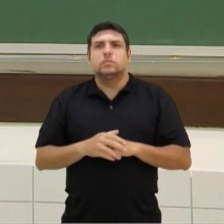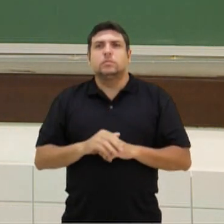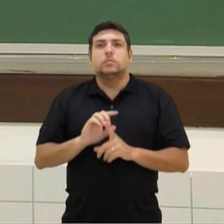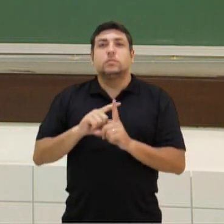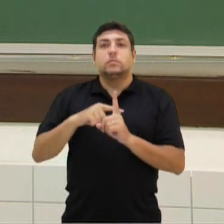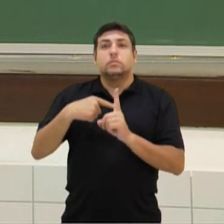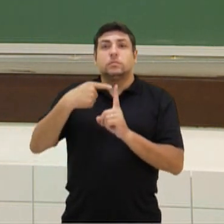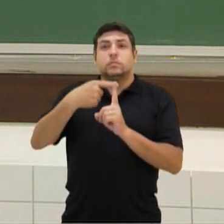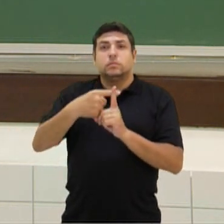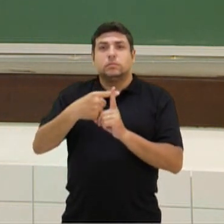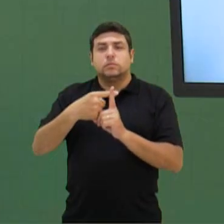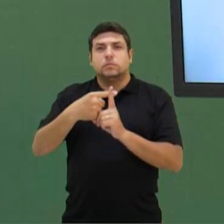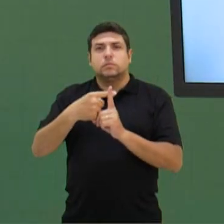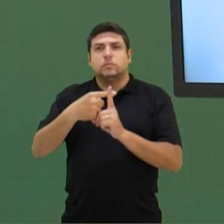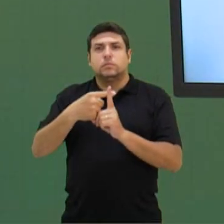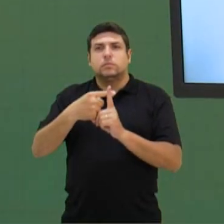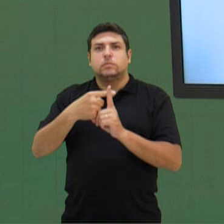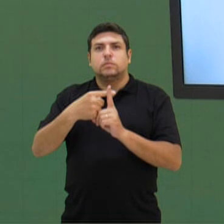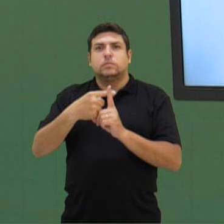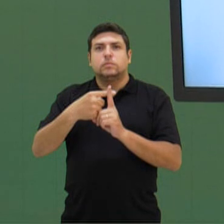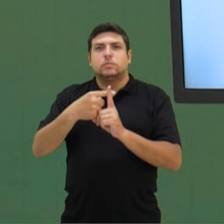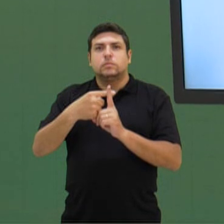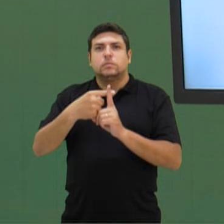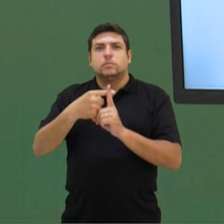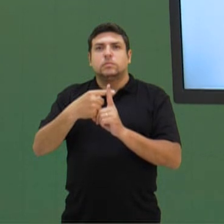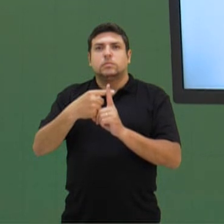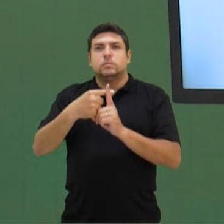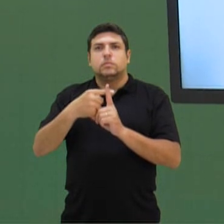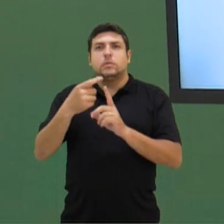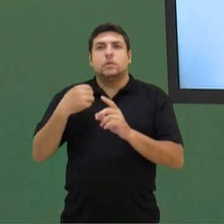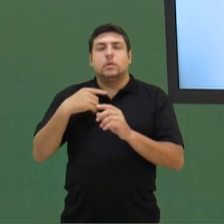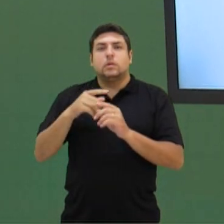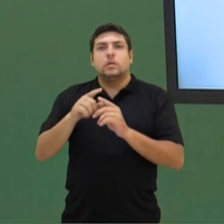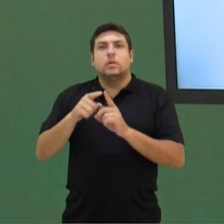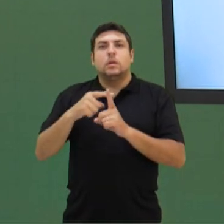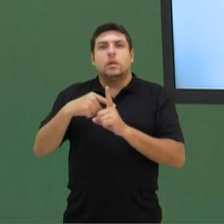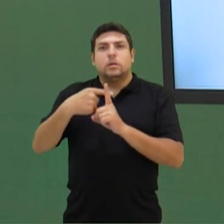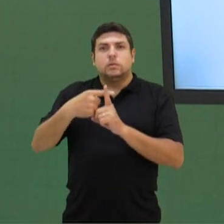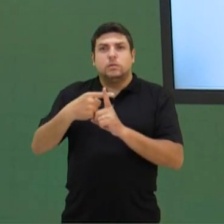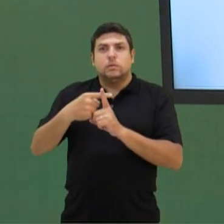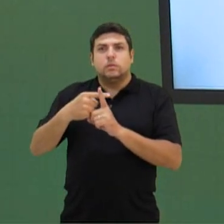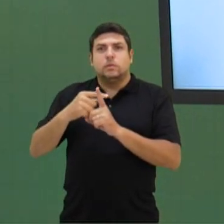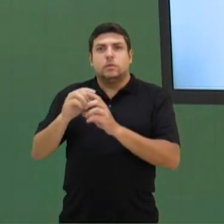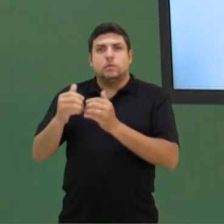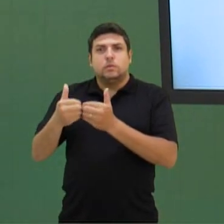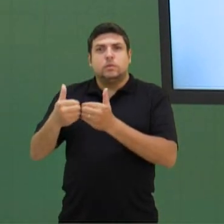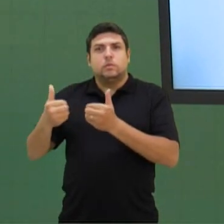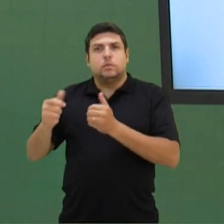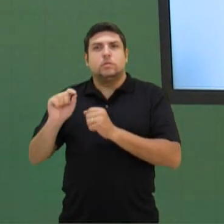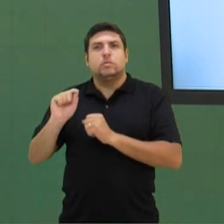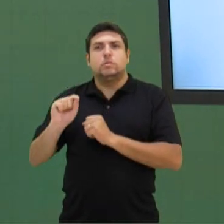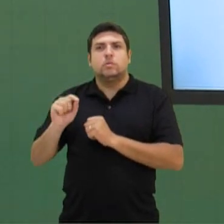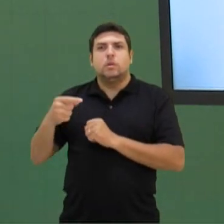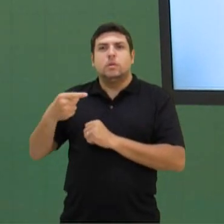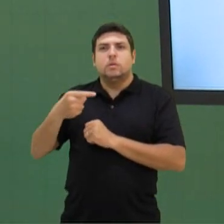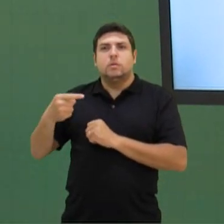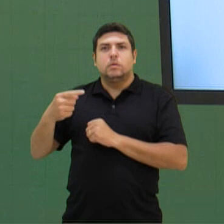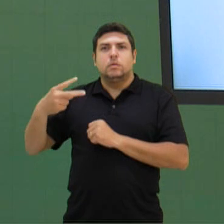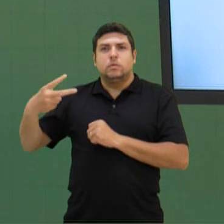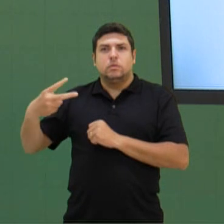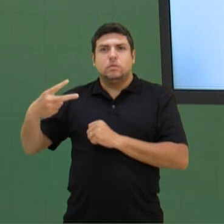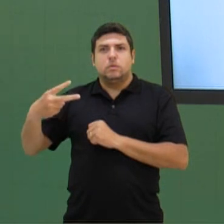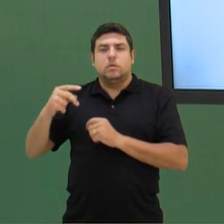Mais o termo independente, né, que é, no caso desta equação, negativo 2.